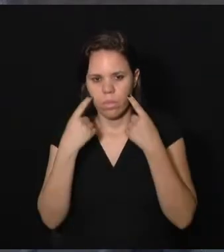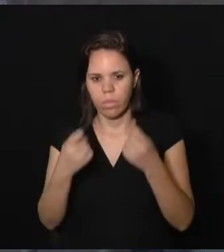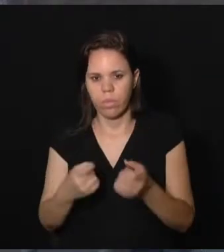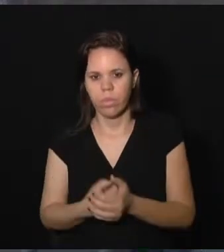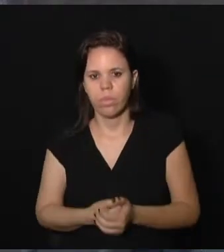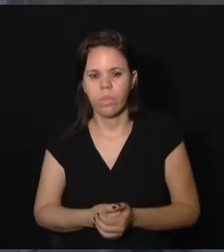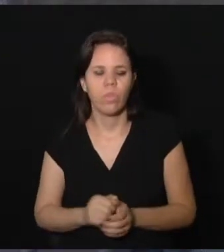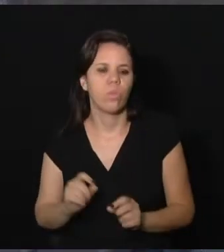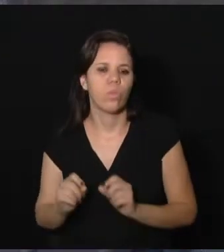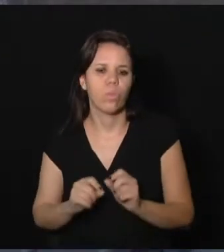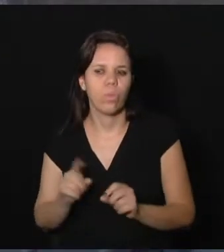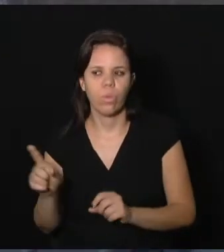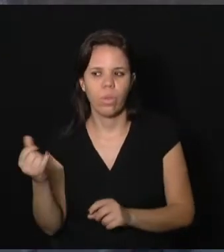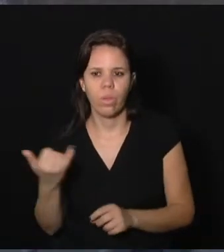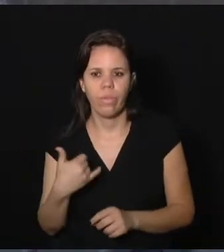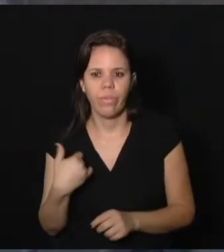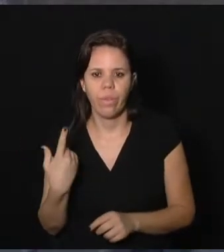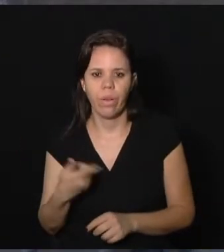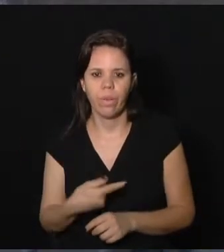do que ele falou,